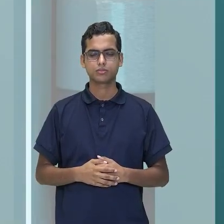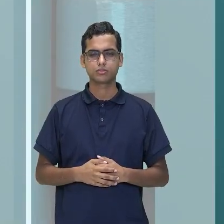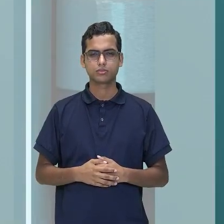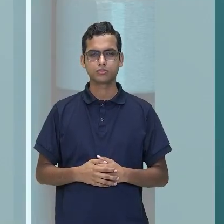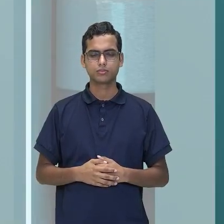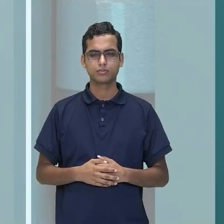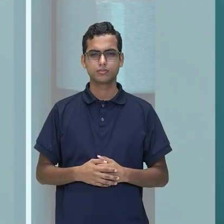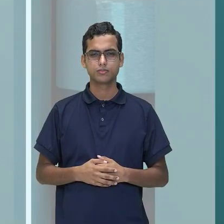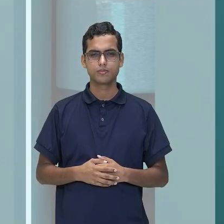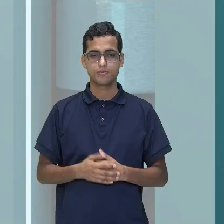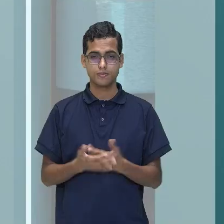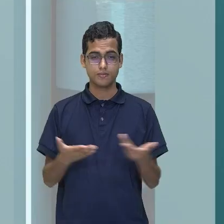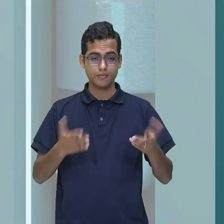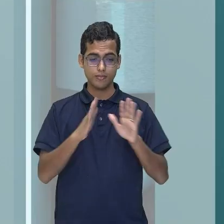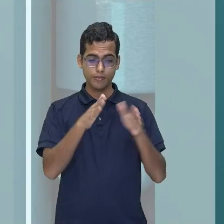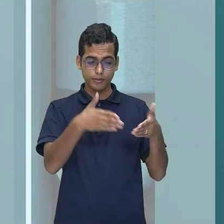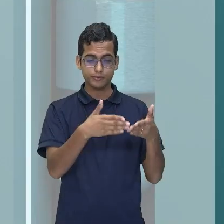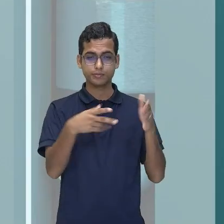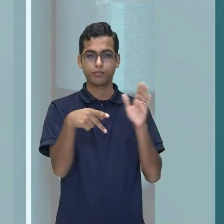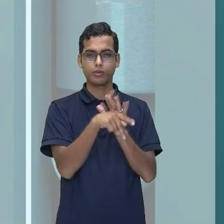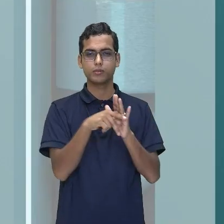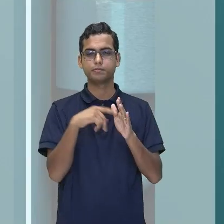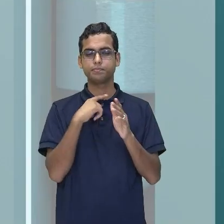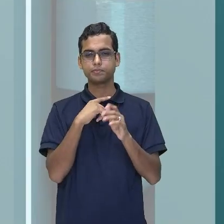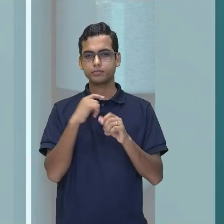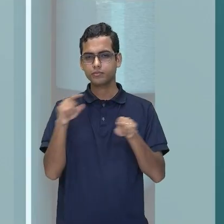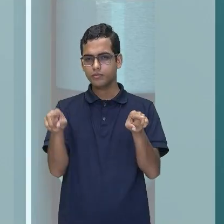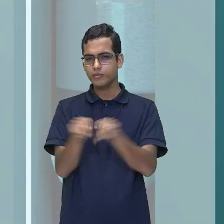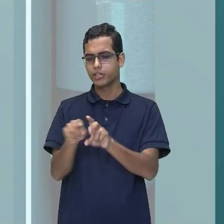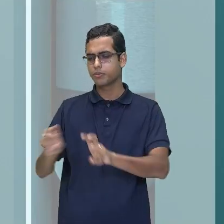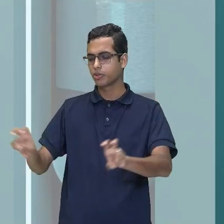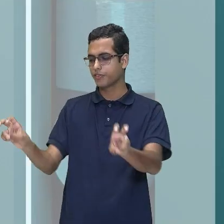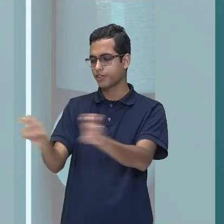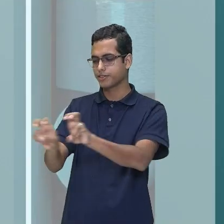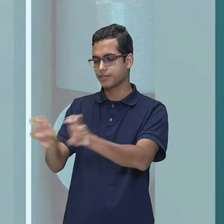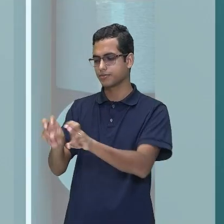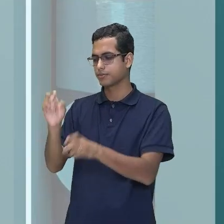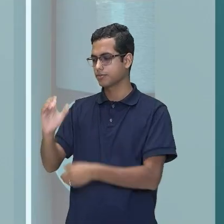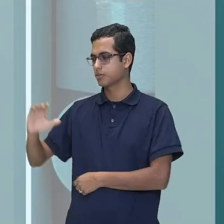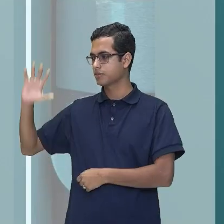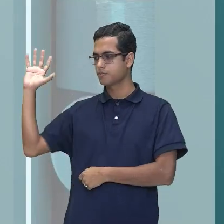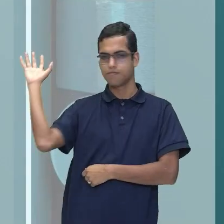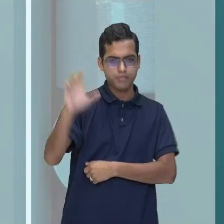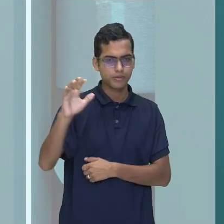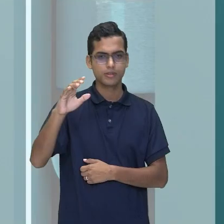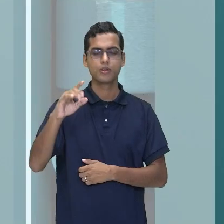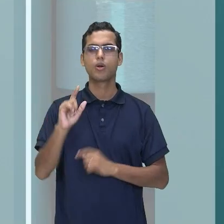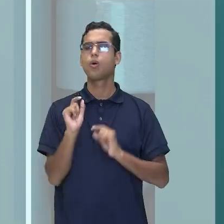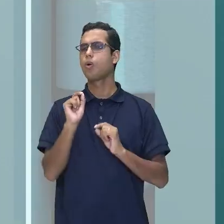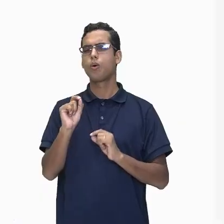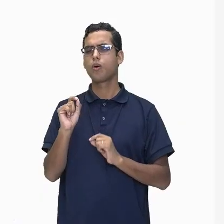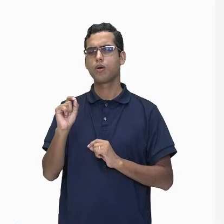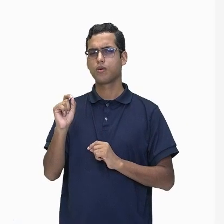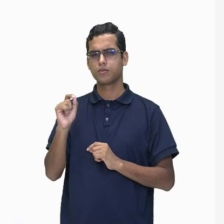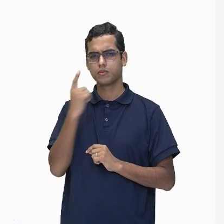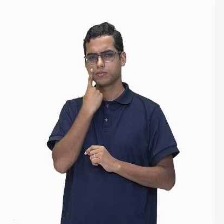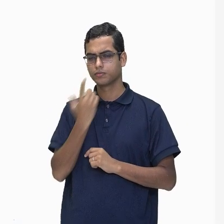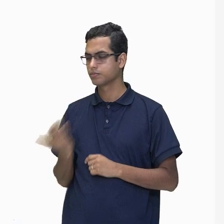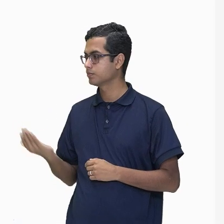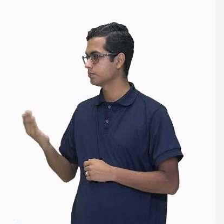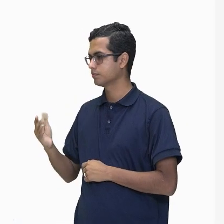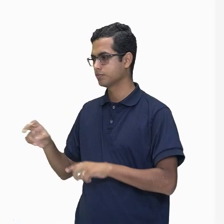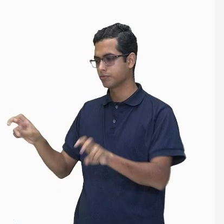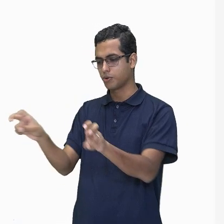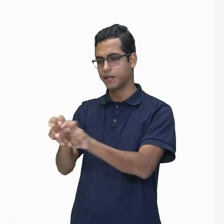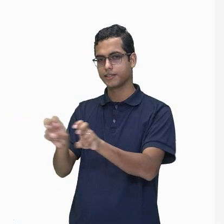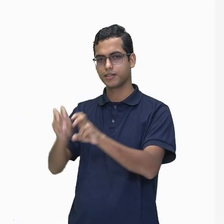certo? Nós temos aí duas propostas de esporte, o handball e o futsal, e nós vamos começar pelo handball. Então, o